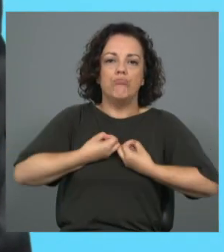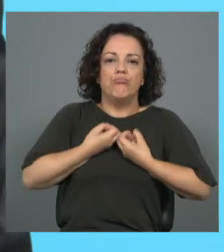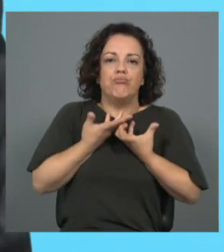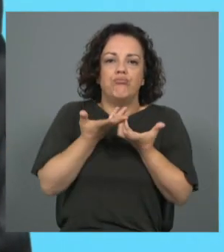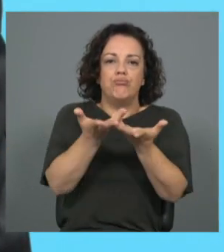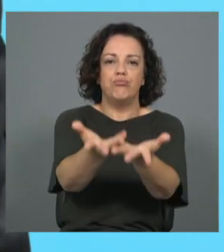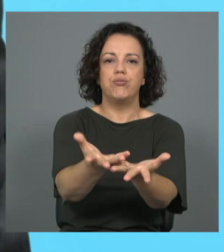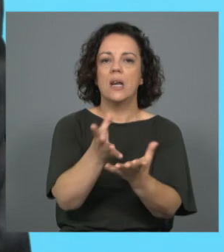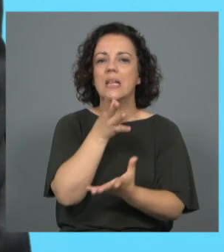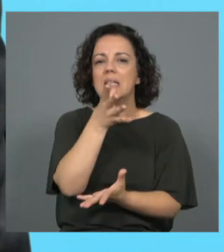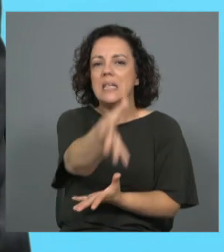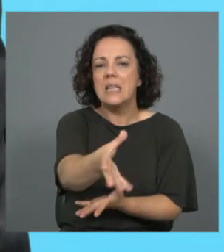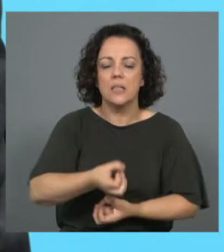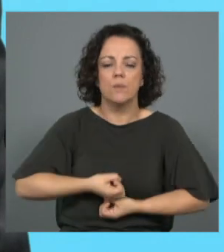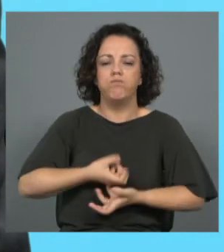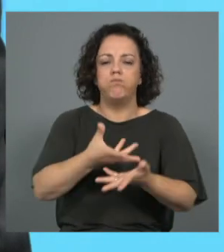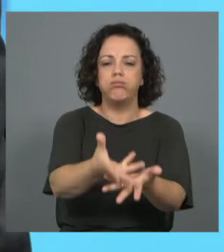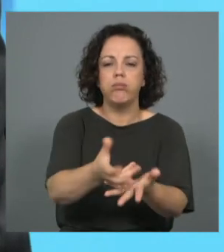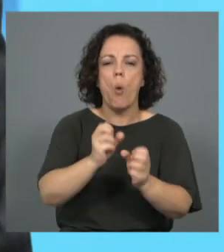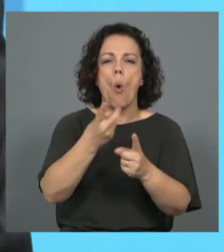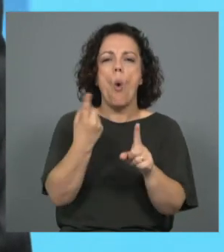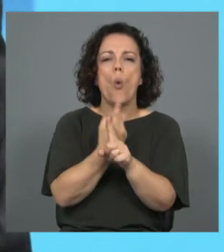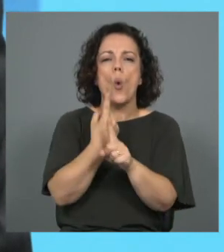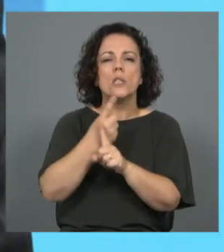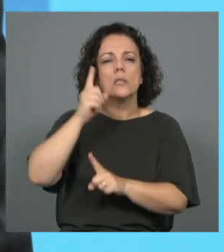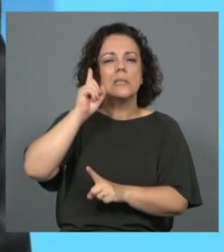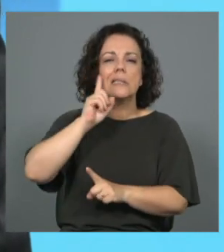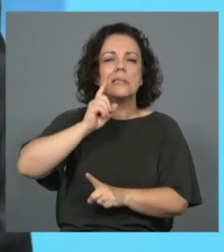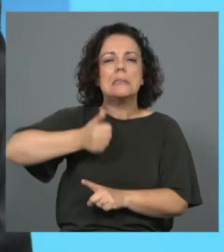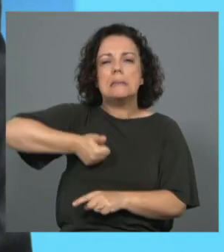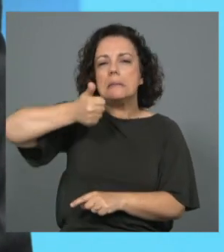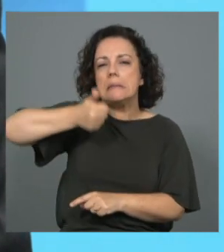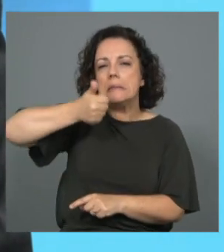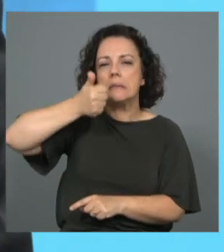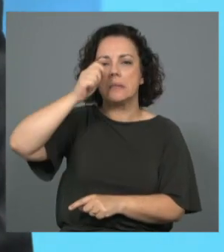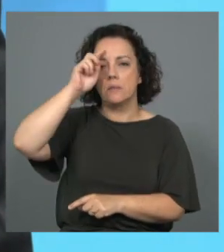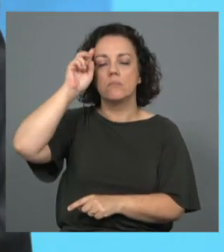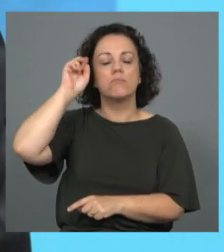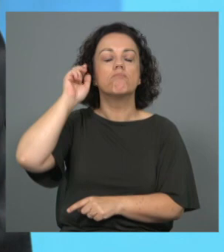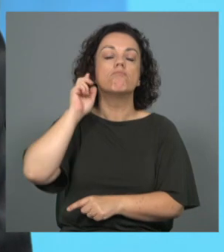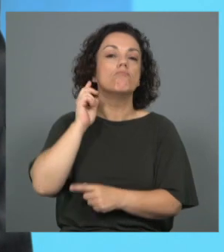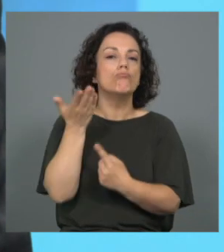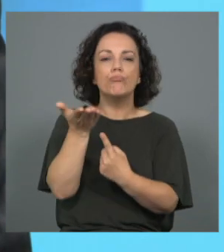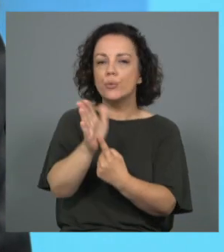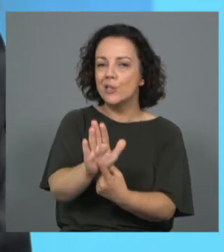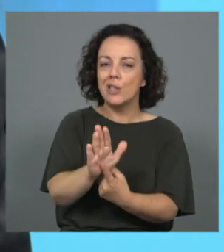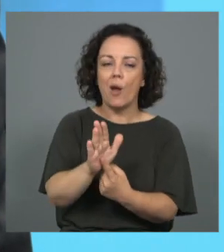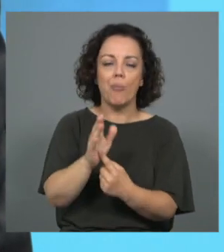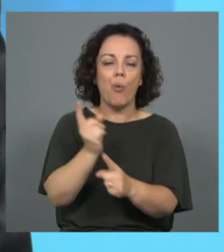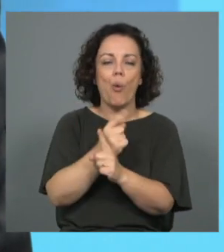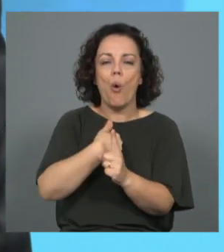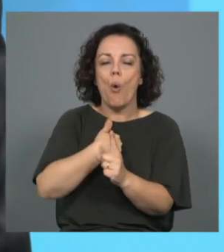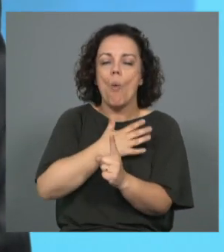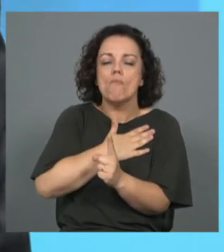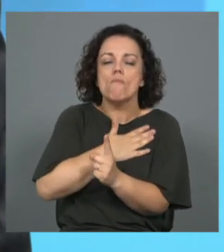dizer ou para pensar o essencial relativamente, talvez, àquilo que ele mais amou, àquilo